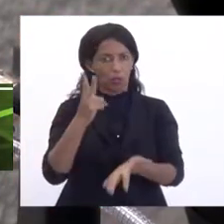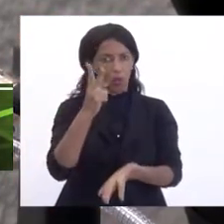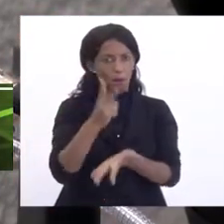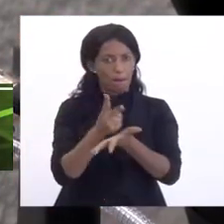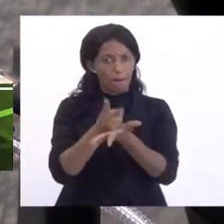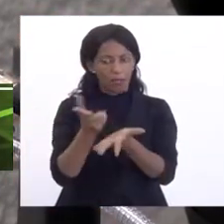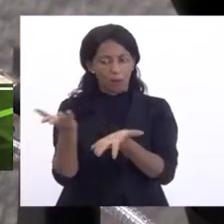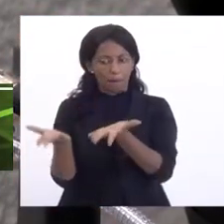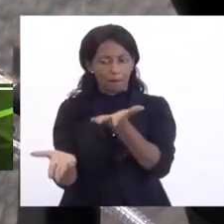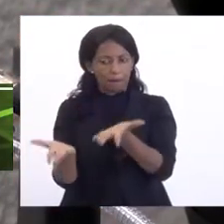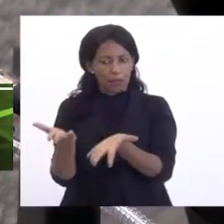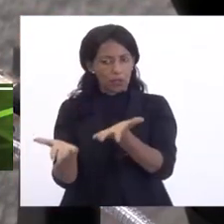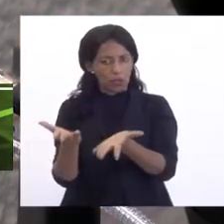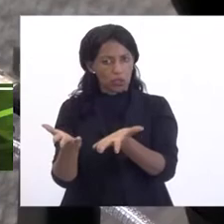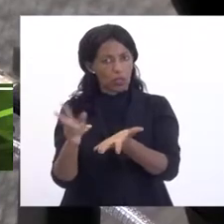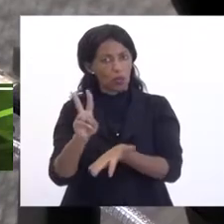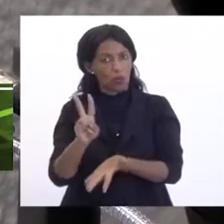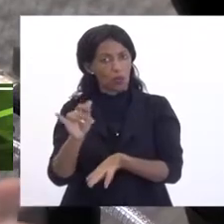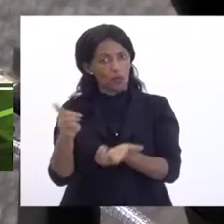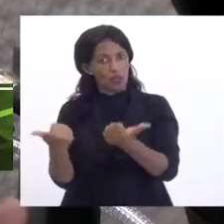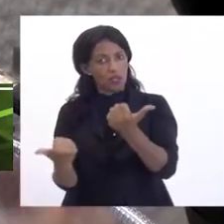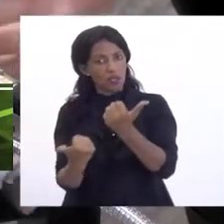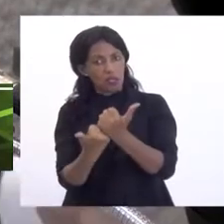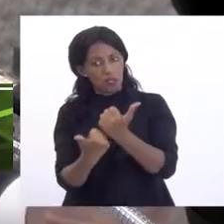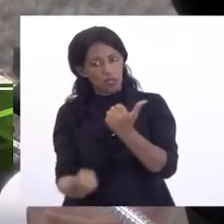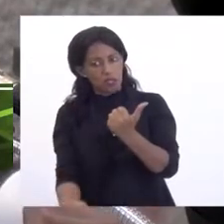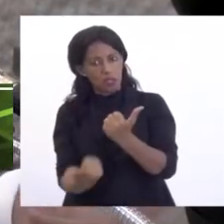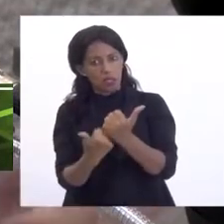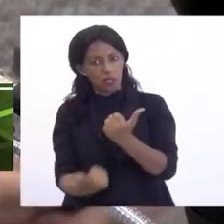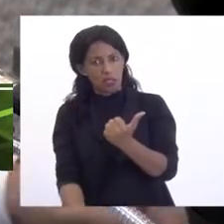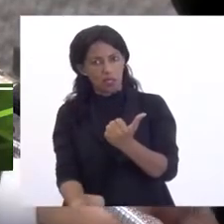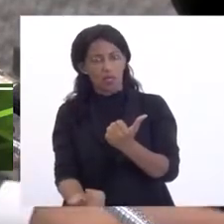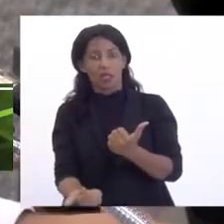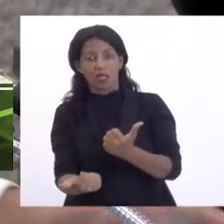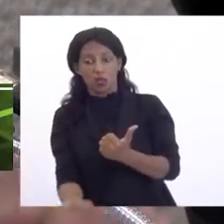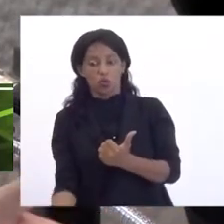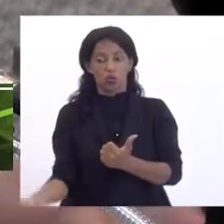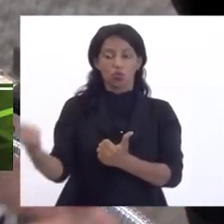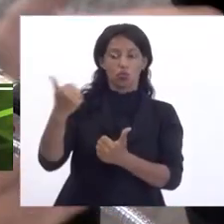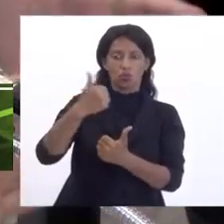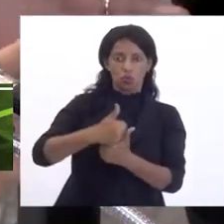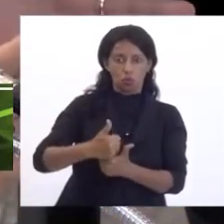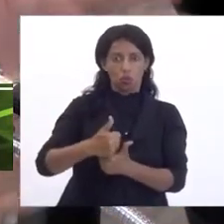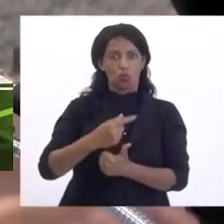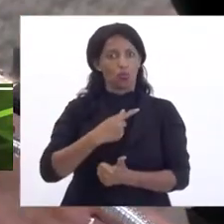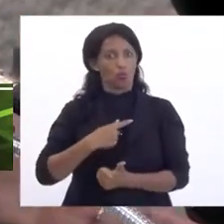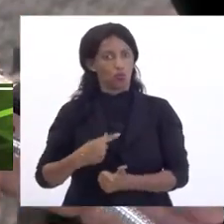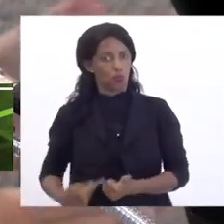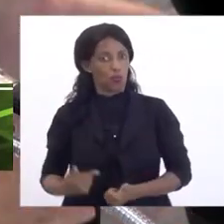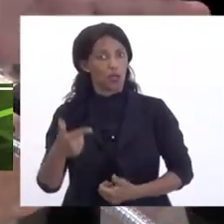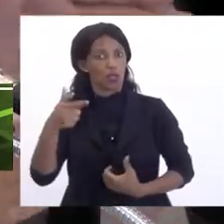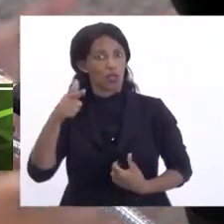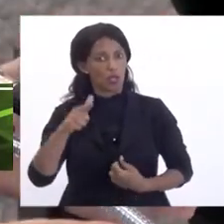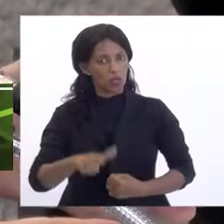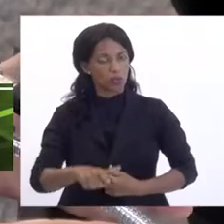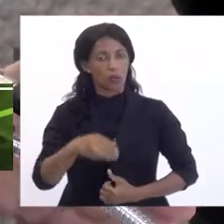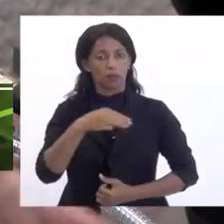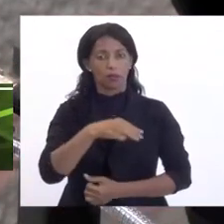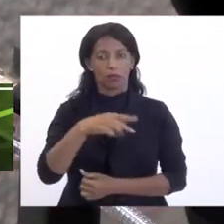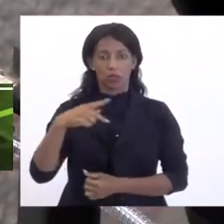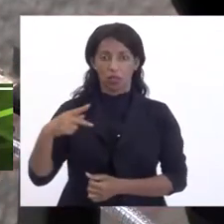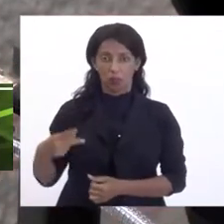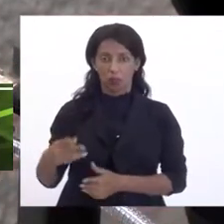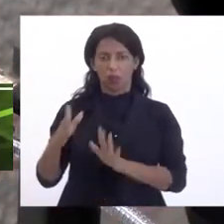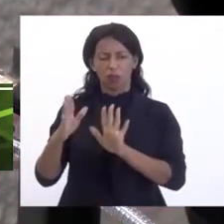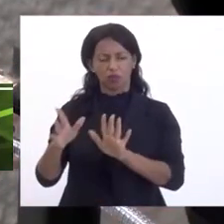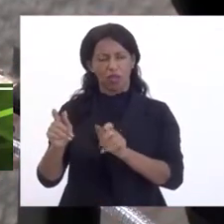bojo o vice-governador Cláudio Castro, que em tempo assumiu o governo e, repito, o Ministério Público de Contas